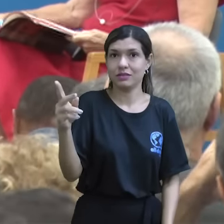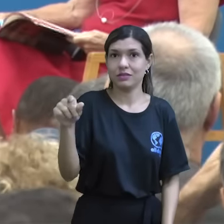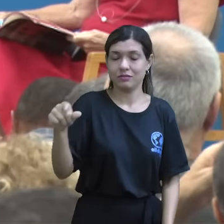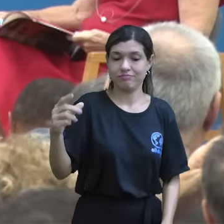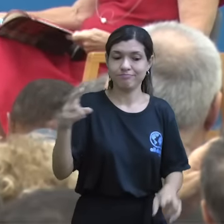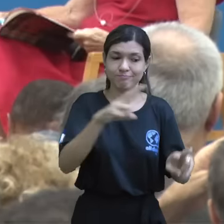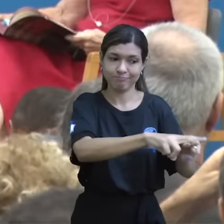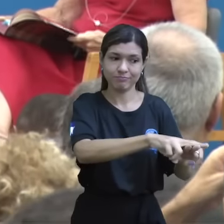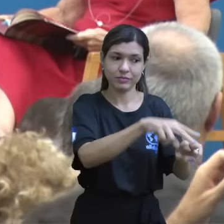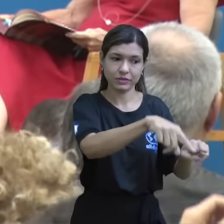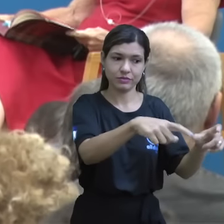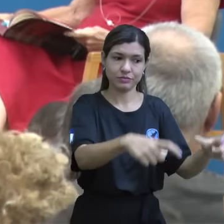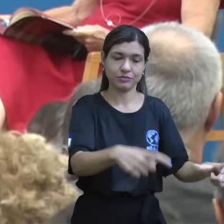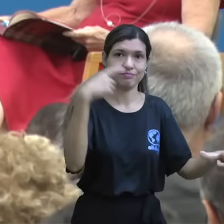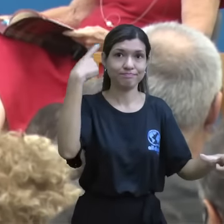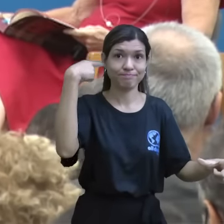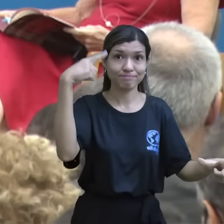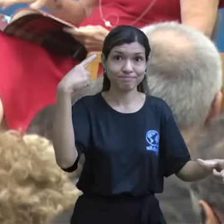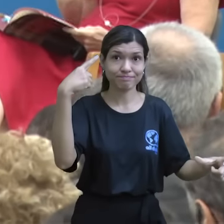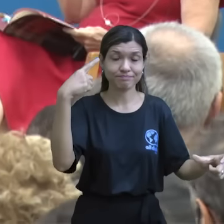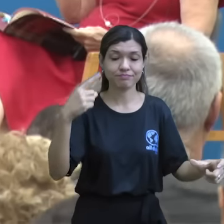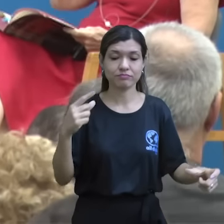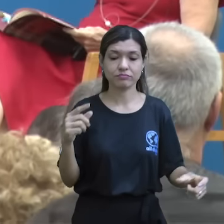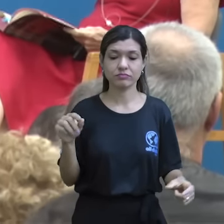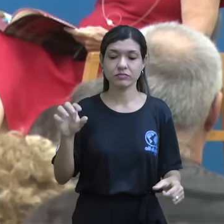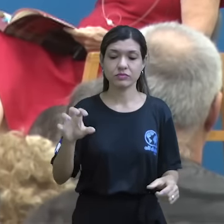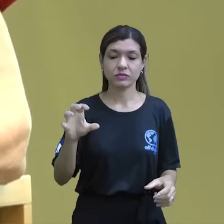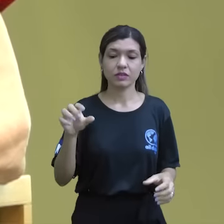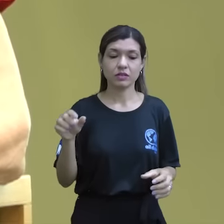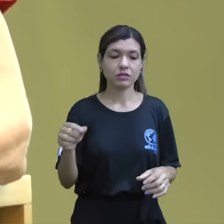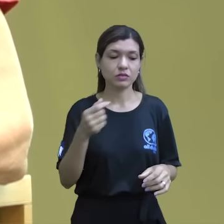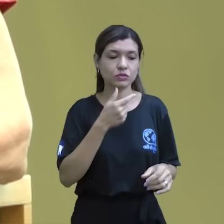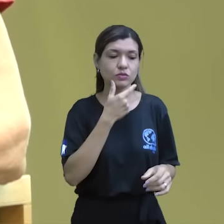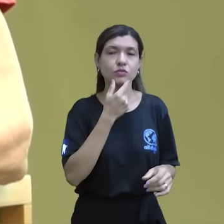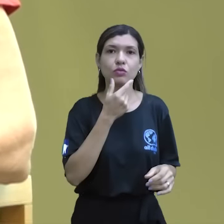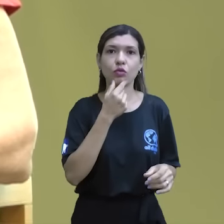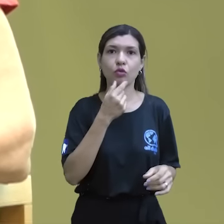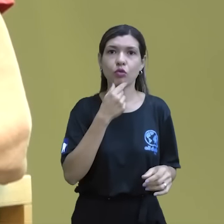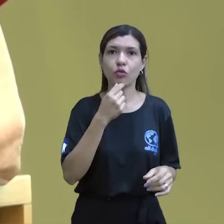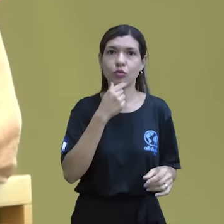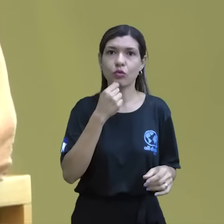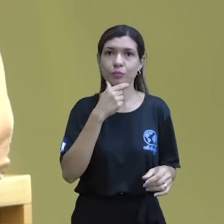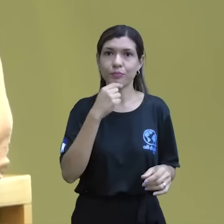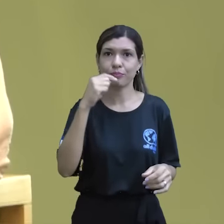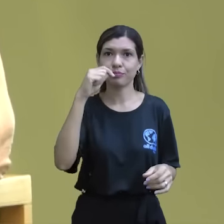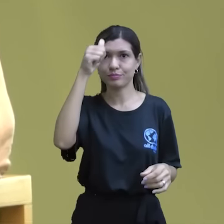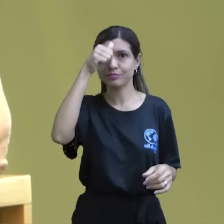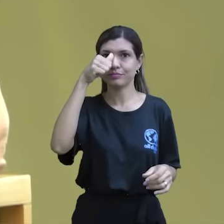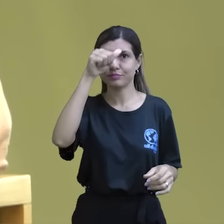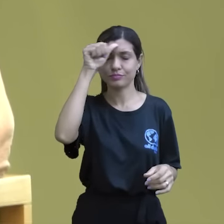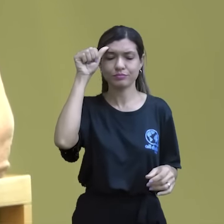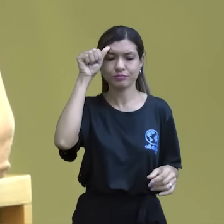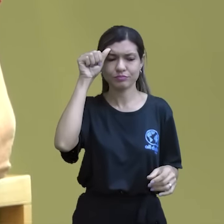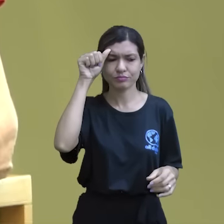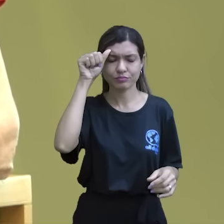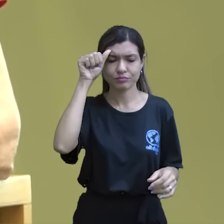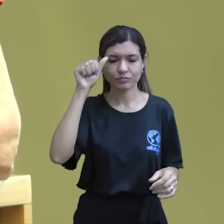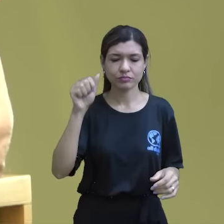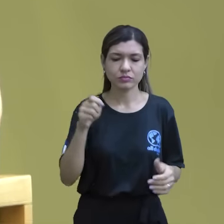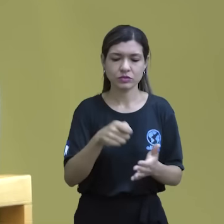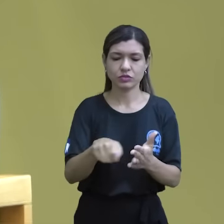sabe? Eu selecionei para cá, não sabia qual era o rumo da prosa, e eu sugeri